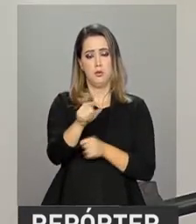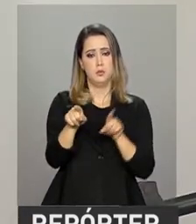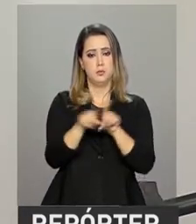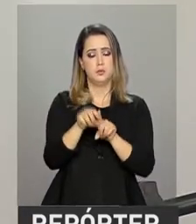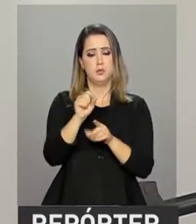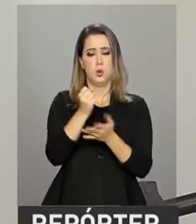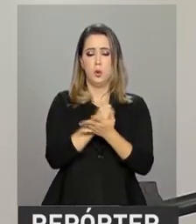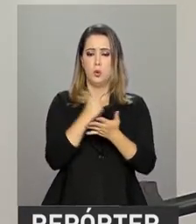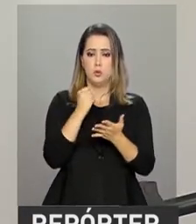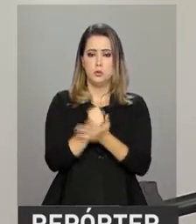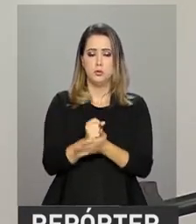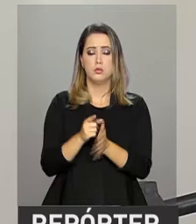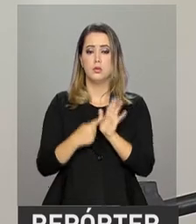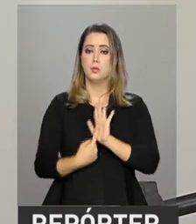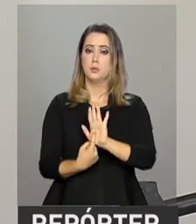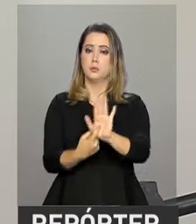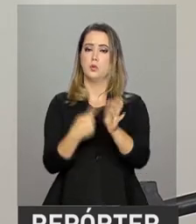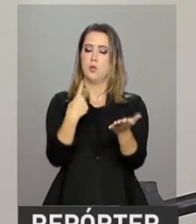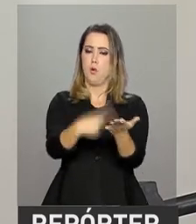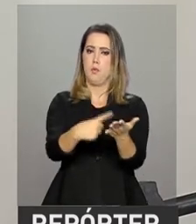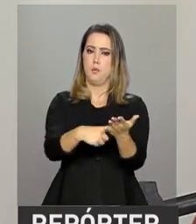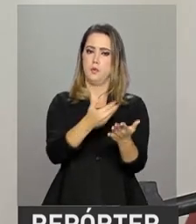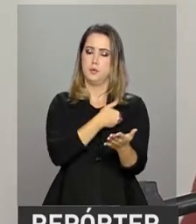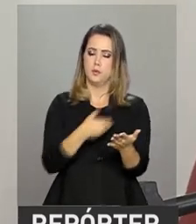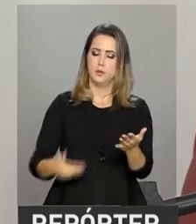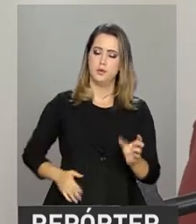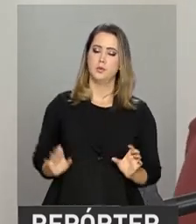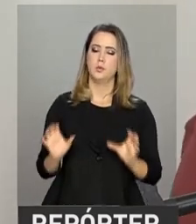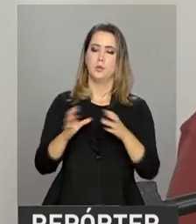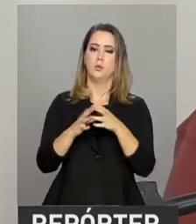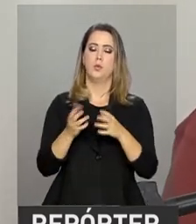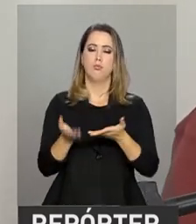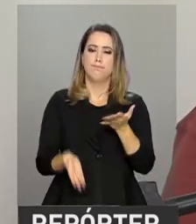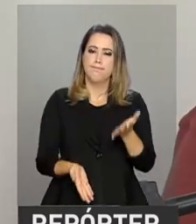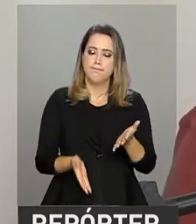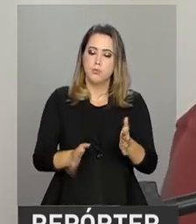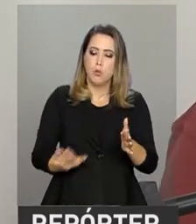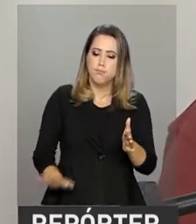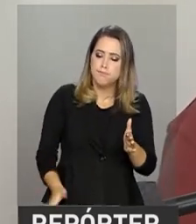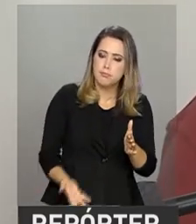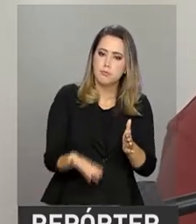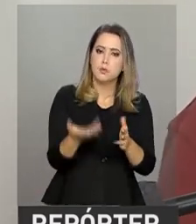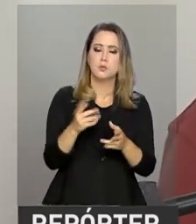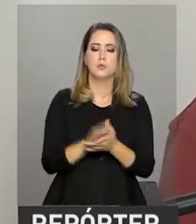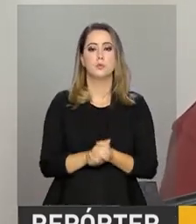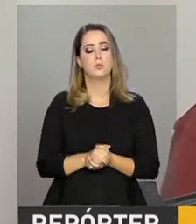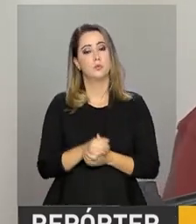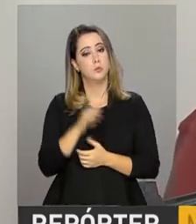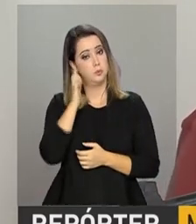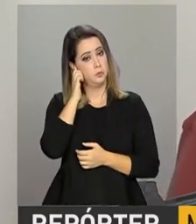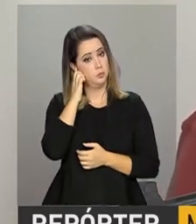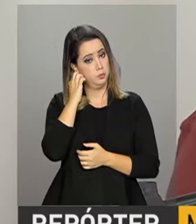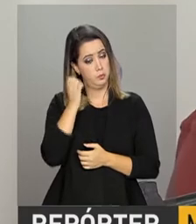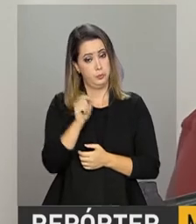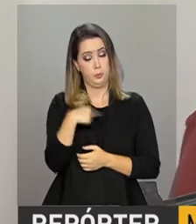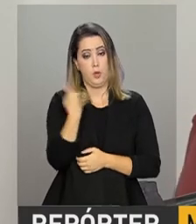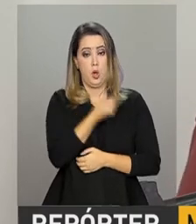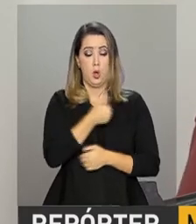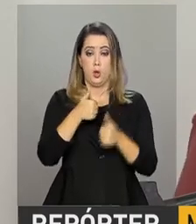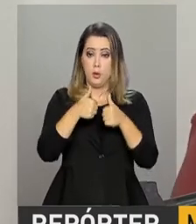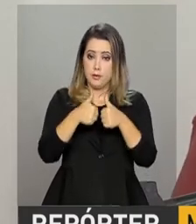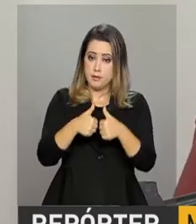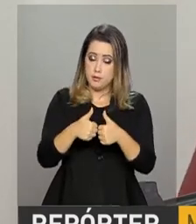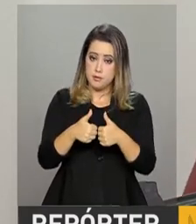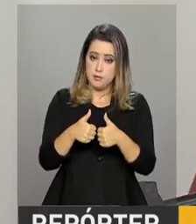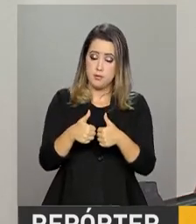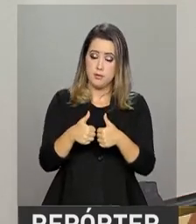como este mostram o compromisso do governo com o setor produtivo. Nós estamos melhorando o custo Brasil, diminuindo